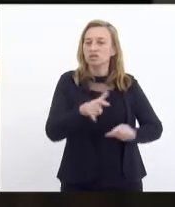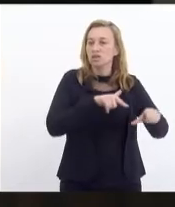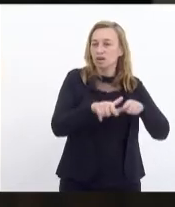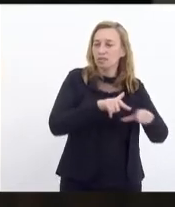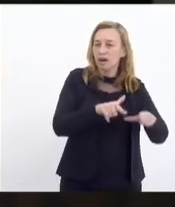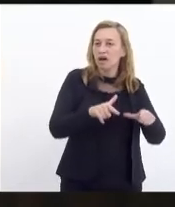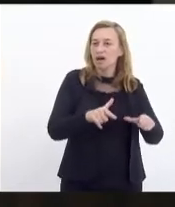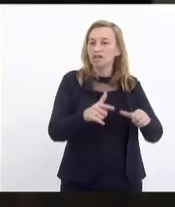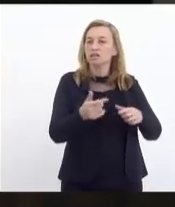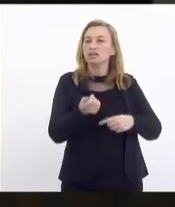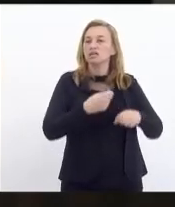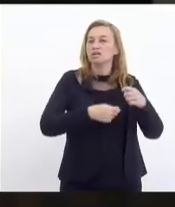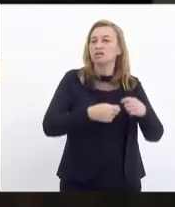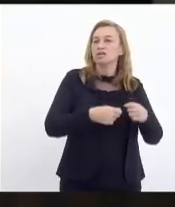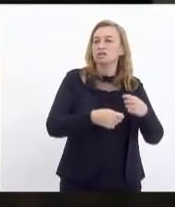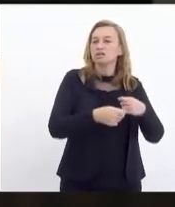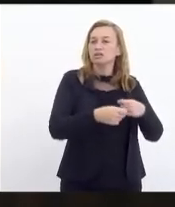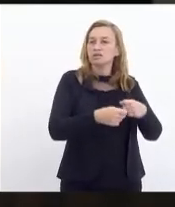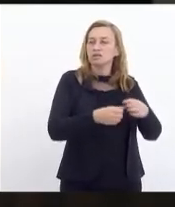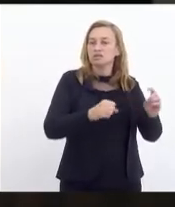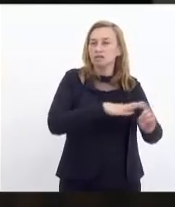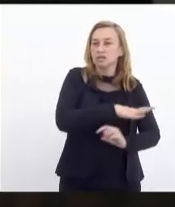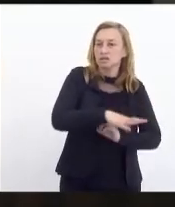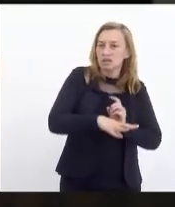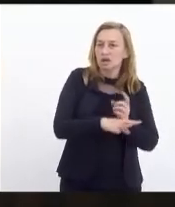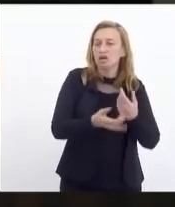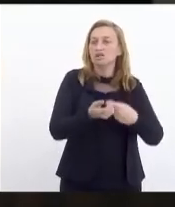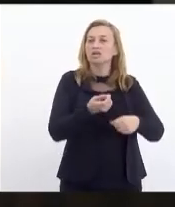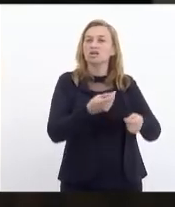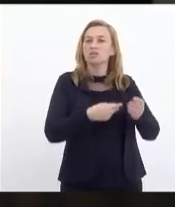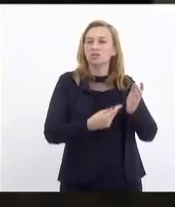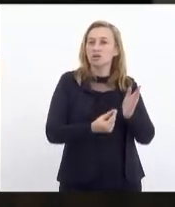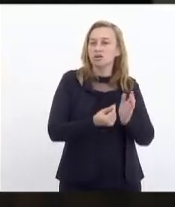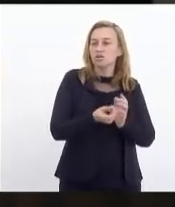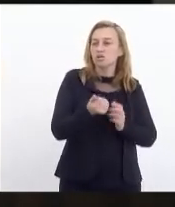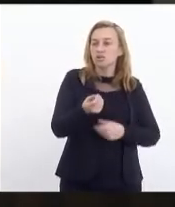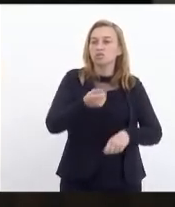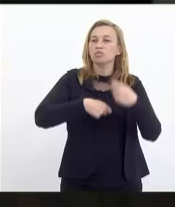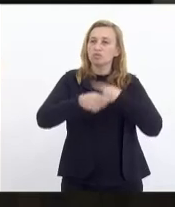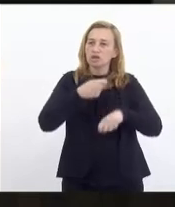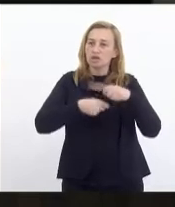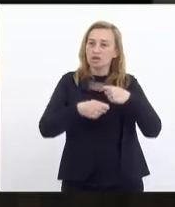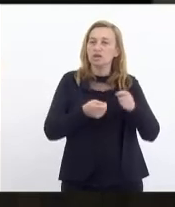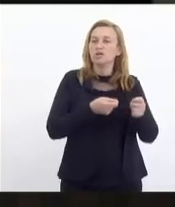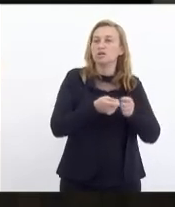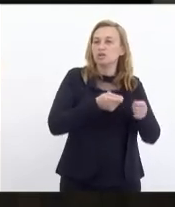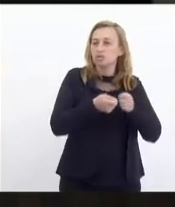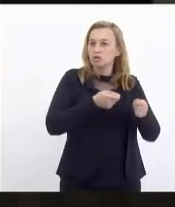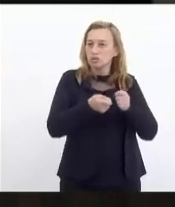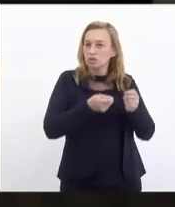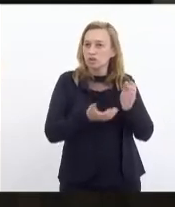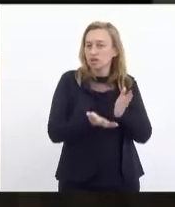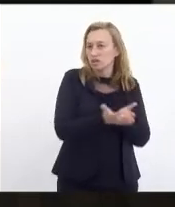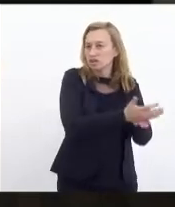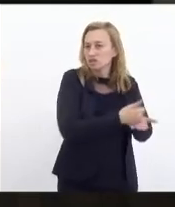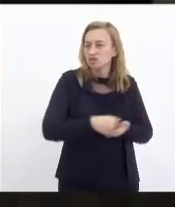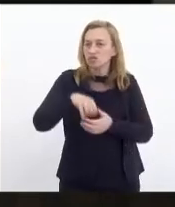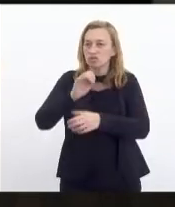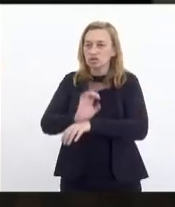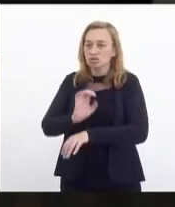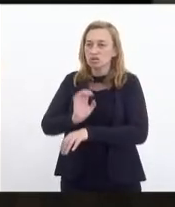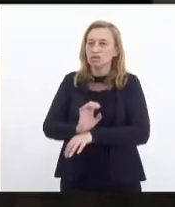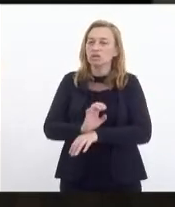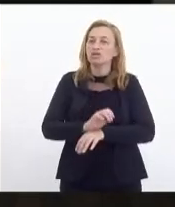trabalho, legislação social, seguridade social favorável, de economia, indústria e comércio favorável, tributação, controle da arrecadação estadual, fiscalização dos